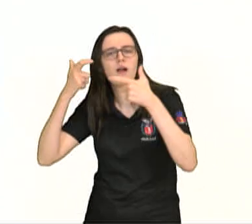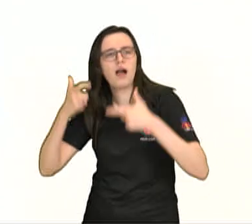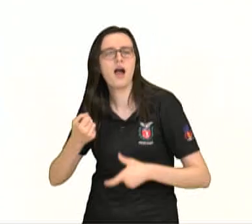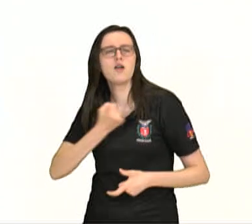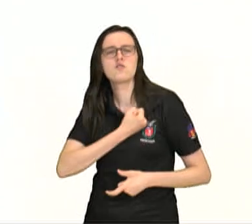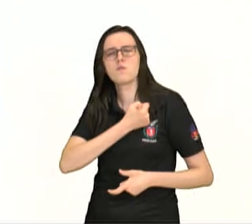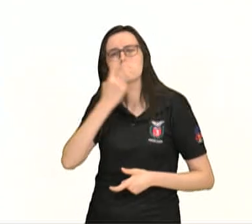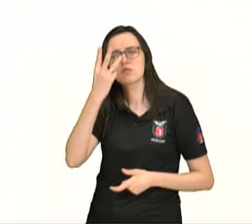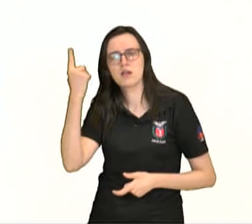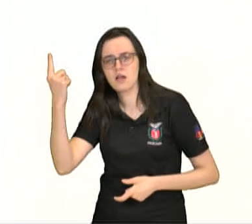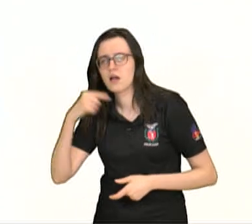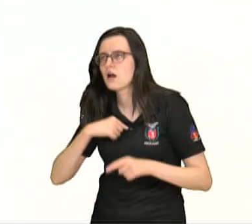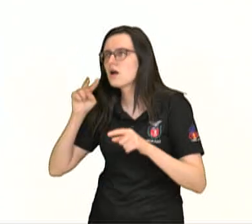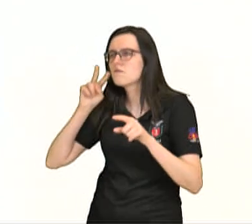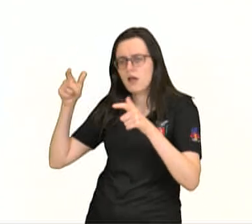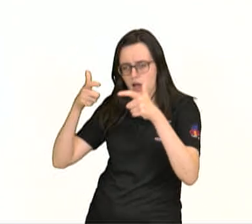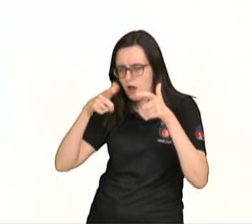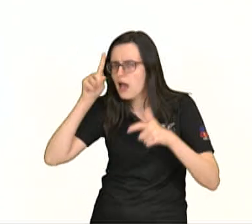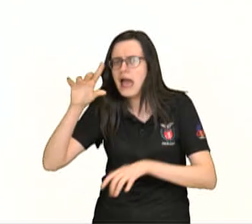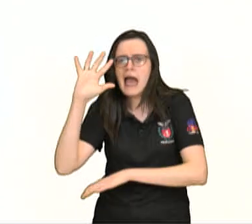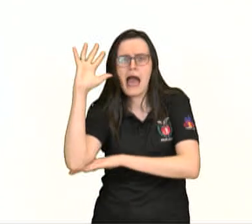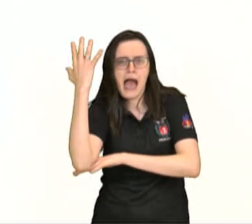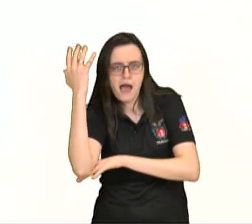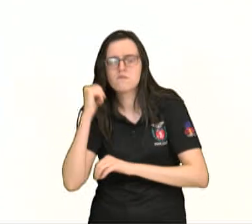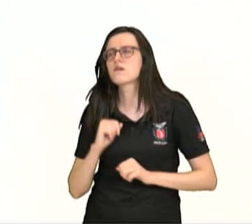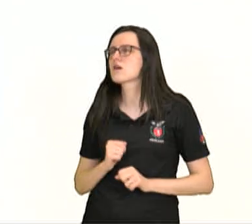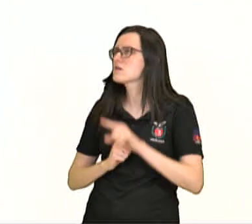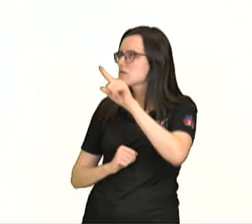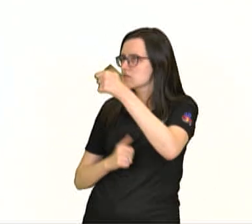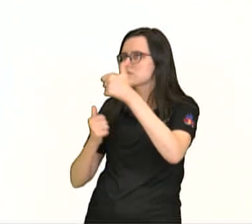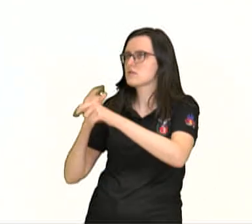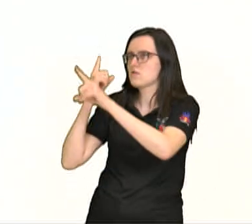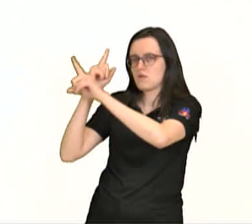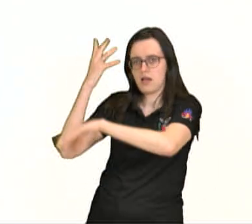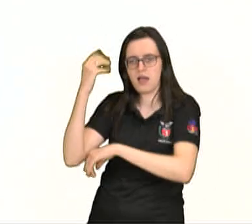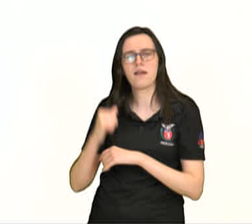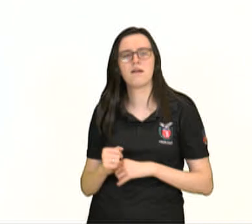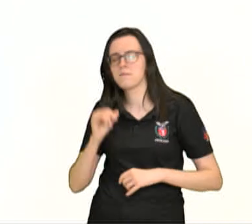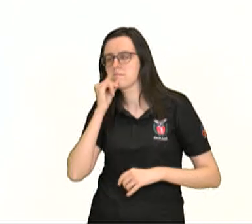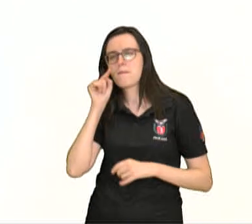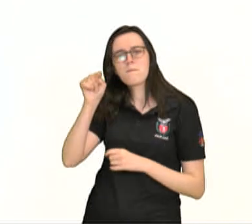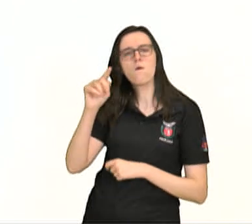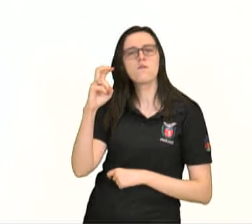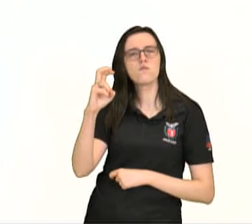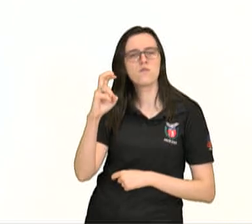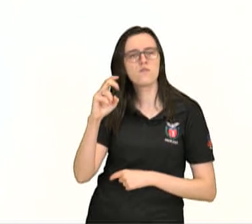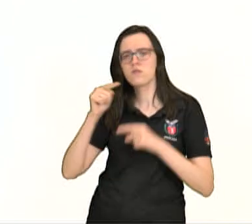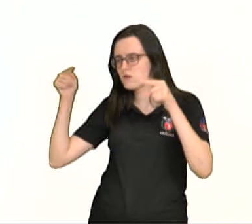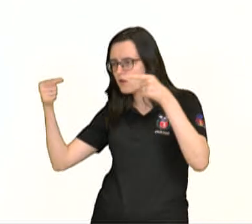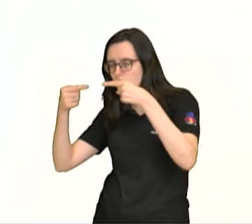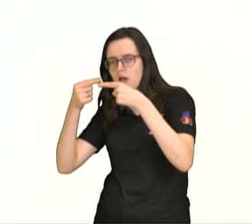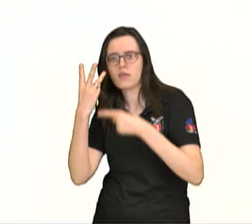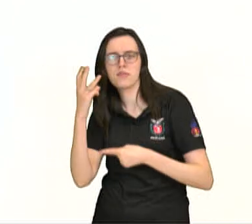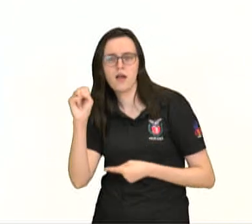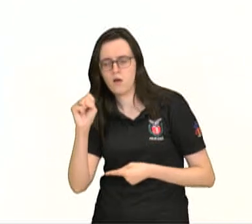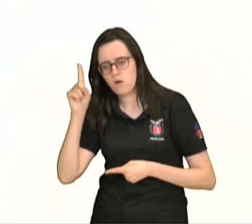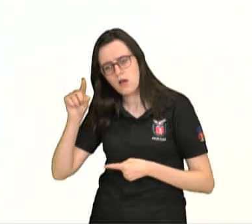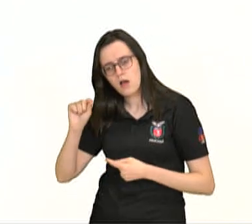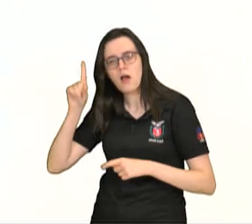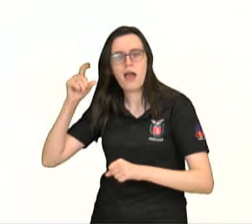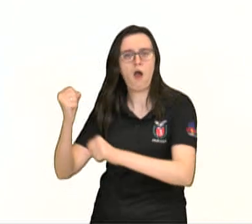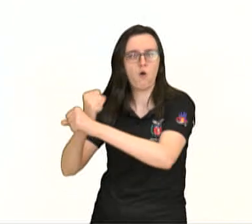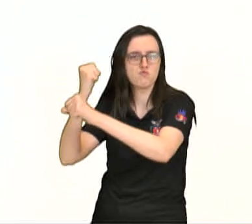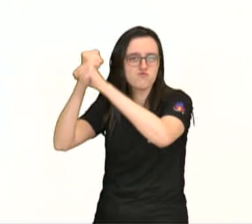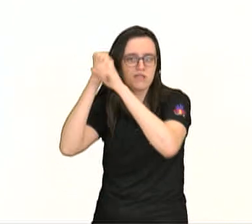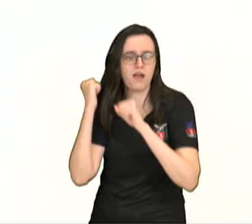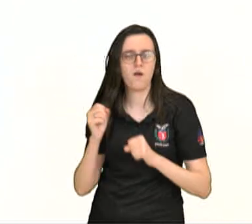31, o ponto vai estar na árvore, né? Aqui o ponto 5, por exemplo, prisma 38, vai estar numa